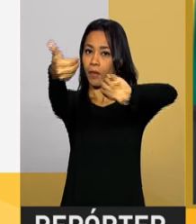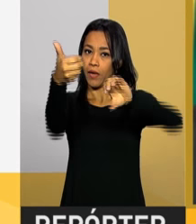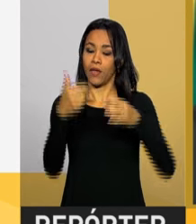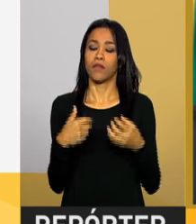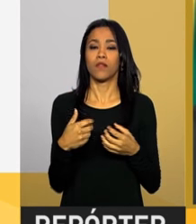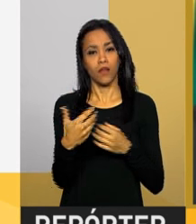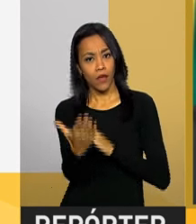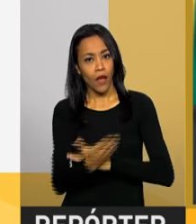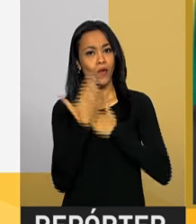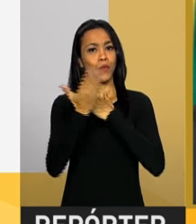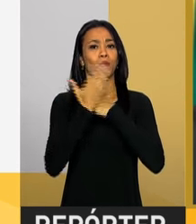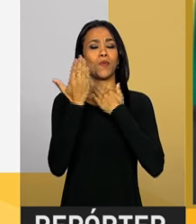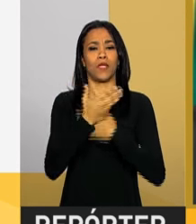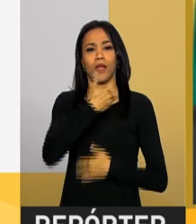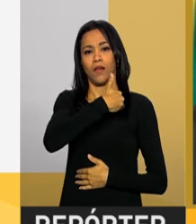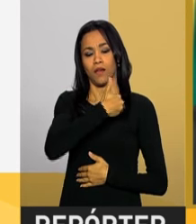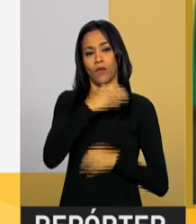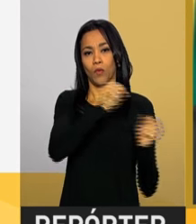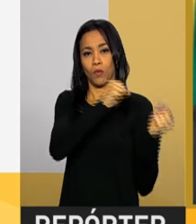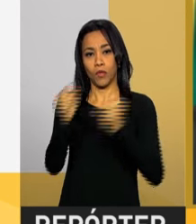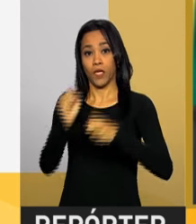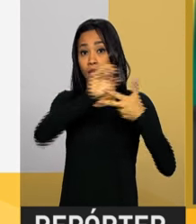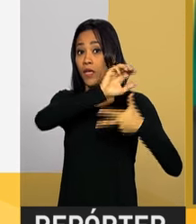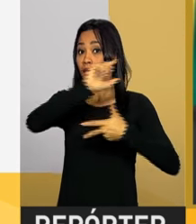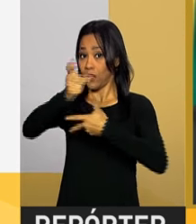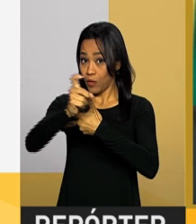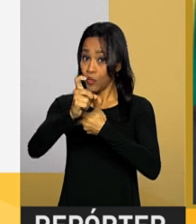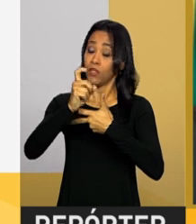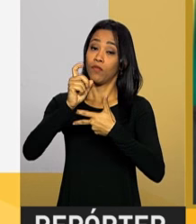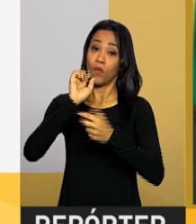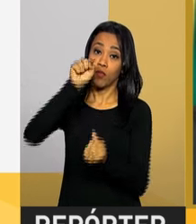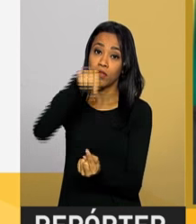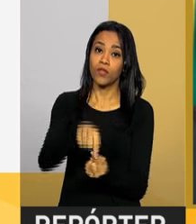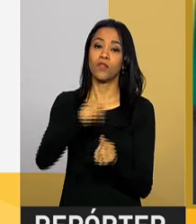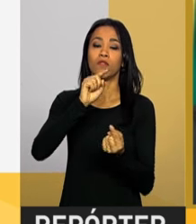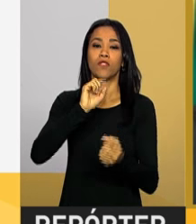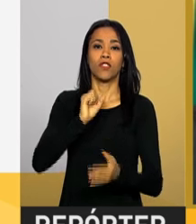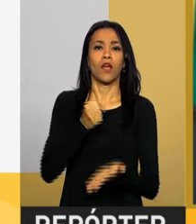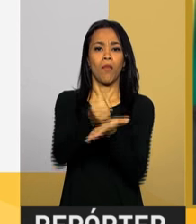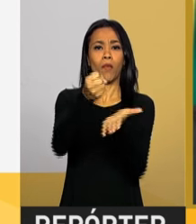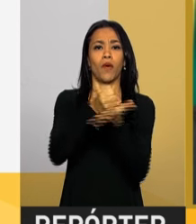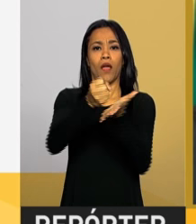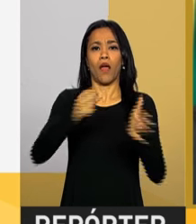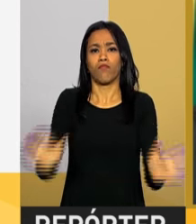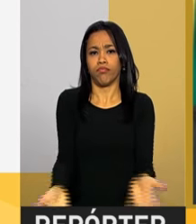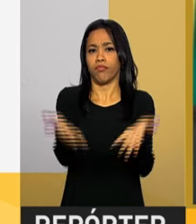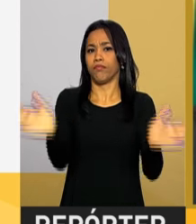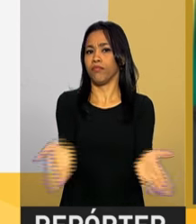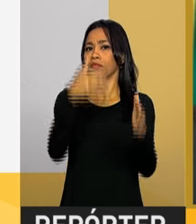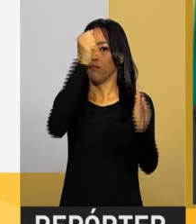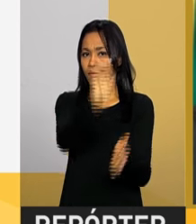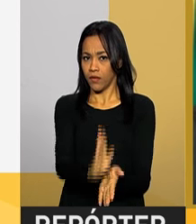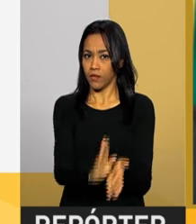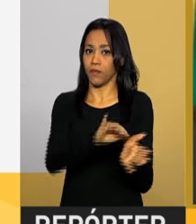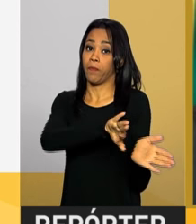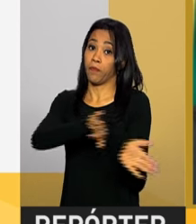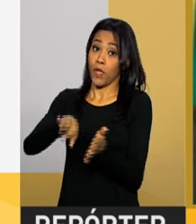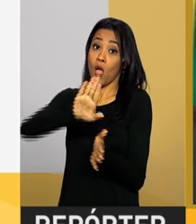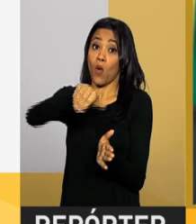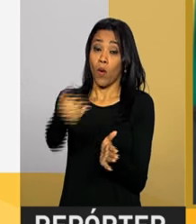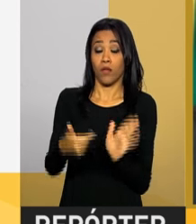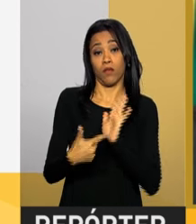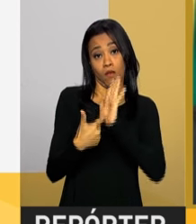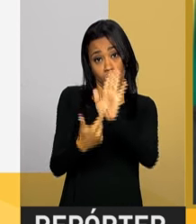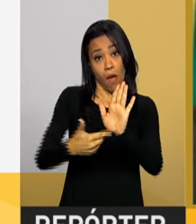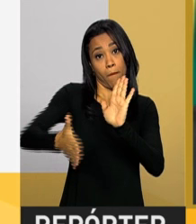a tentativa de tirar o país da crise. E quando, Denise, nós apresentamos esta proposta